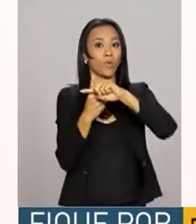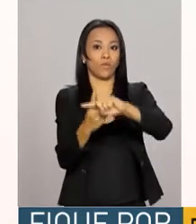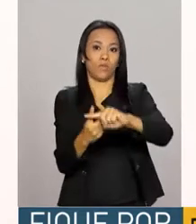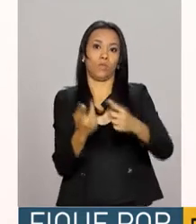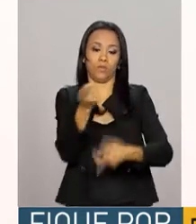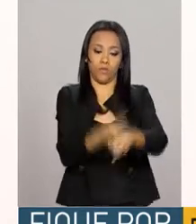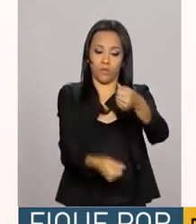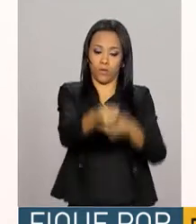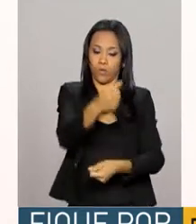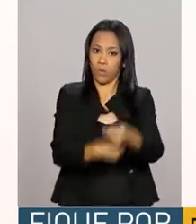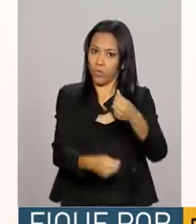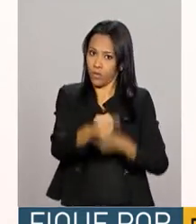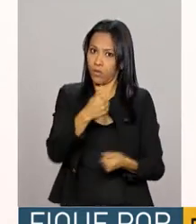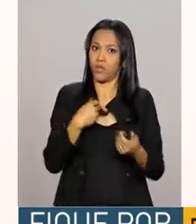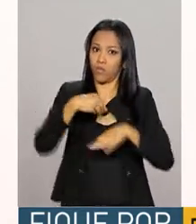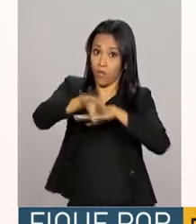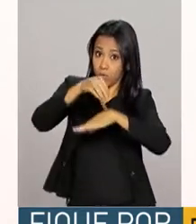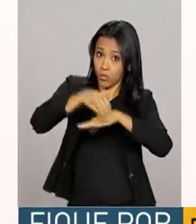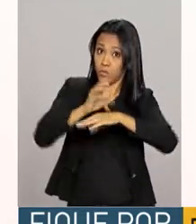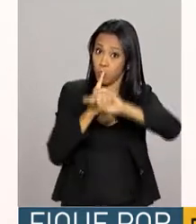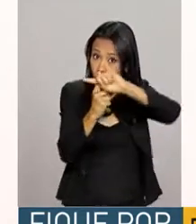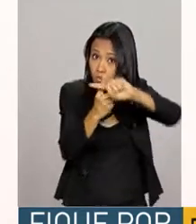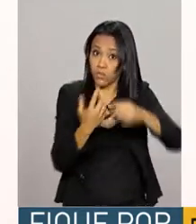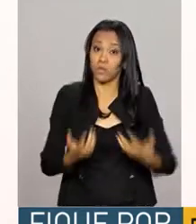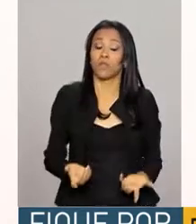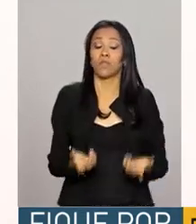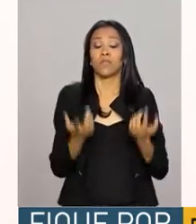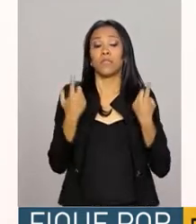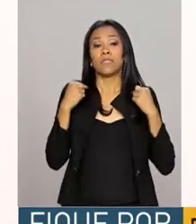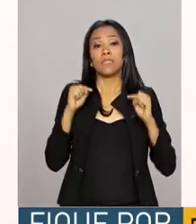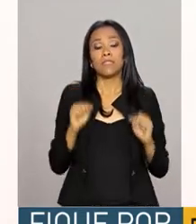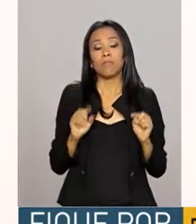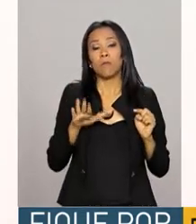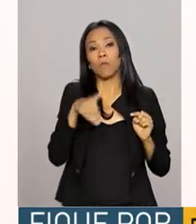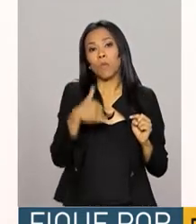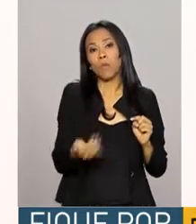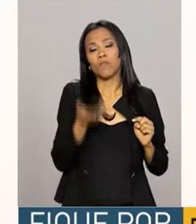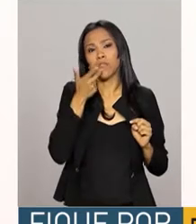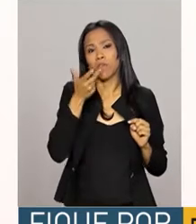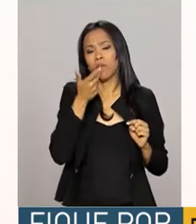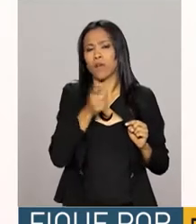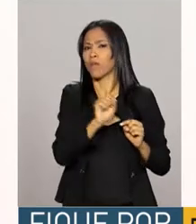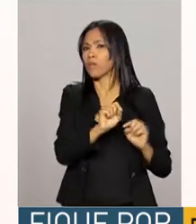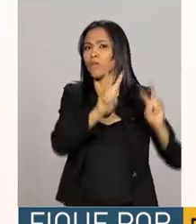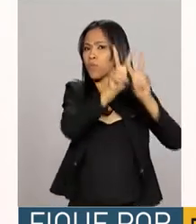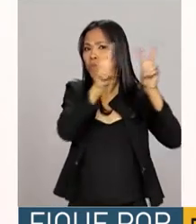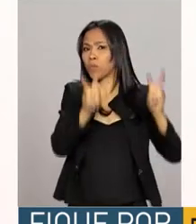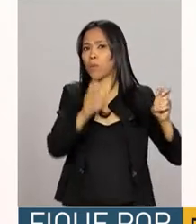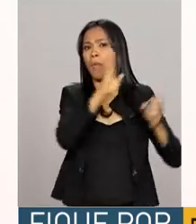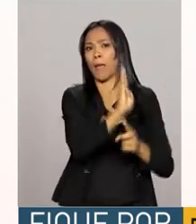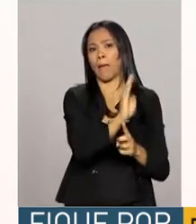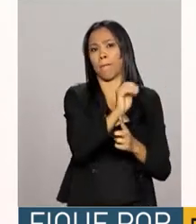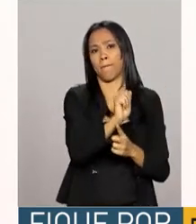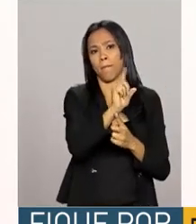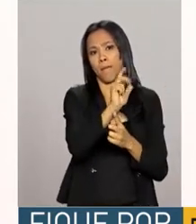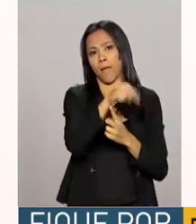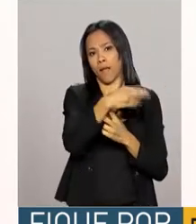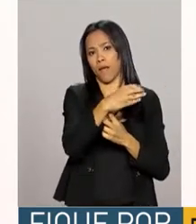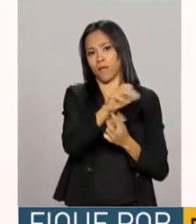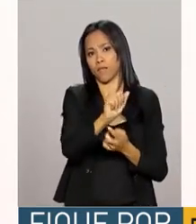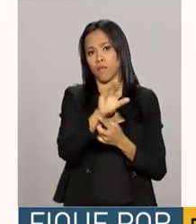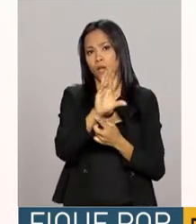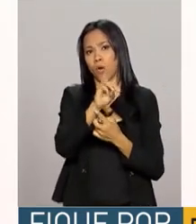economia não é á quando você fala no saldo da balança comercial era de 19